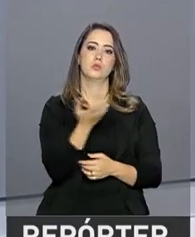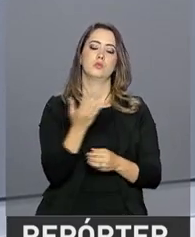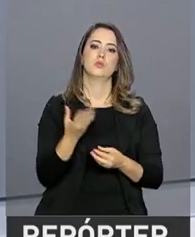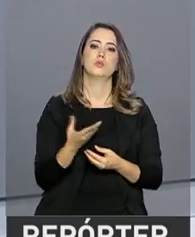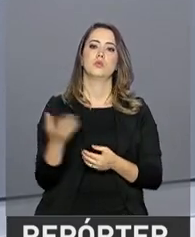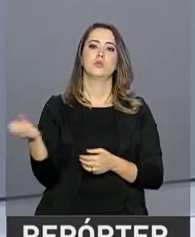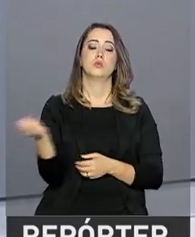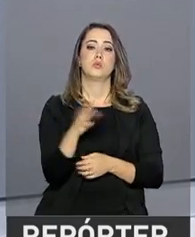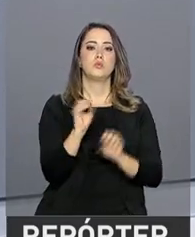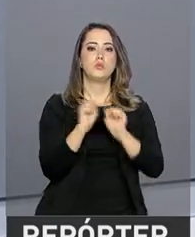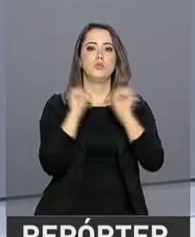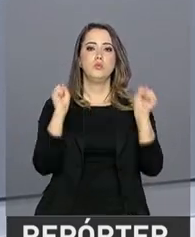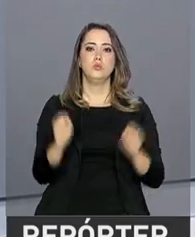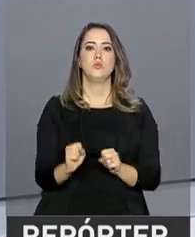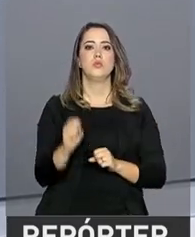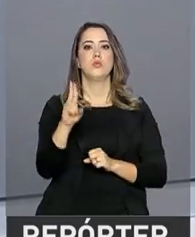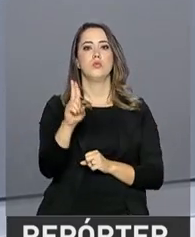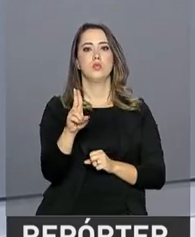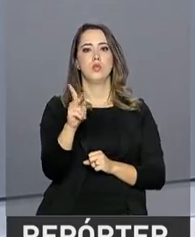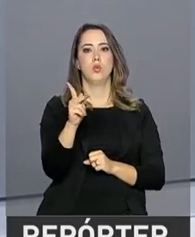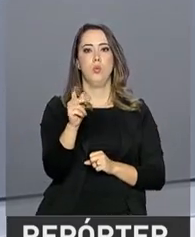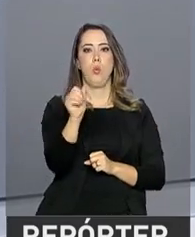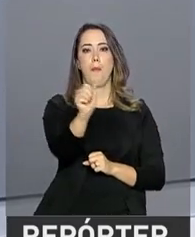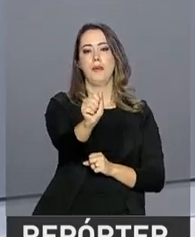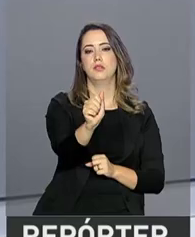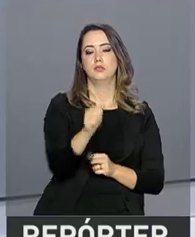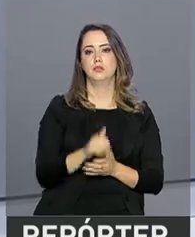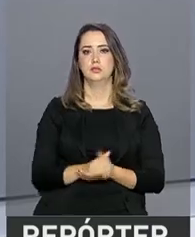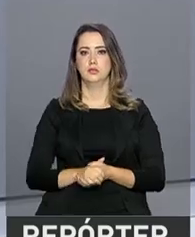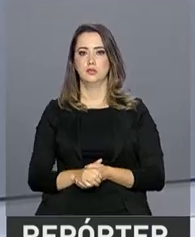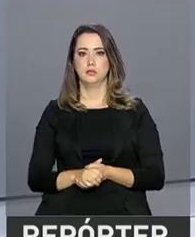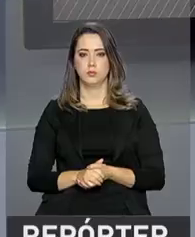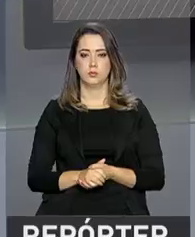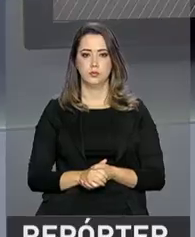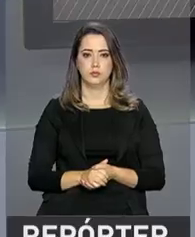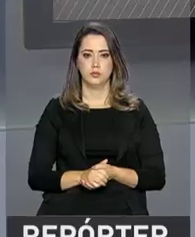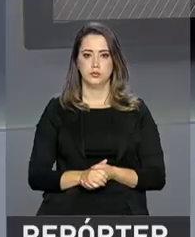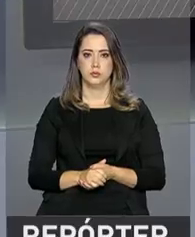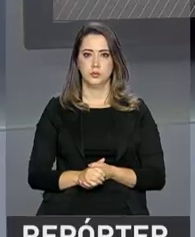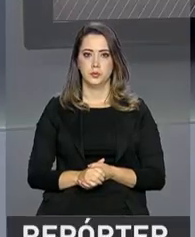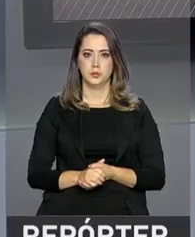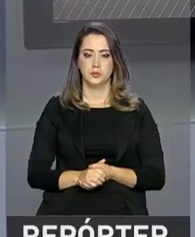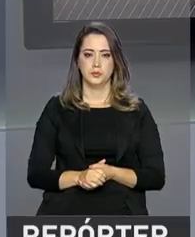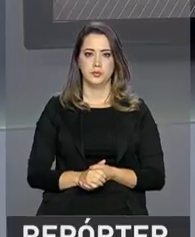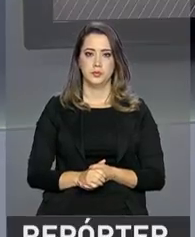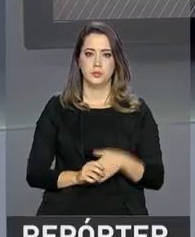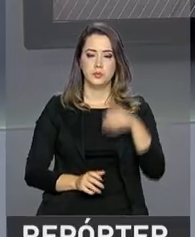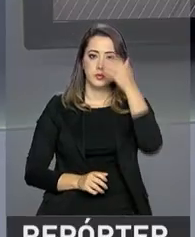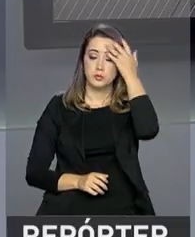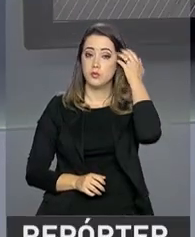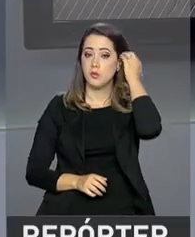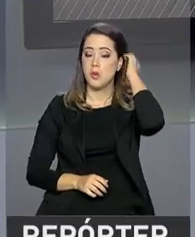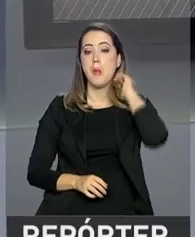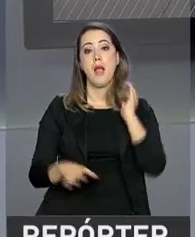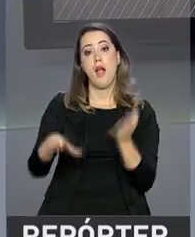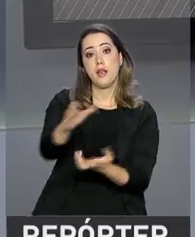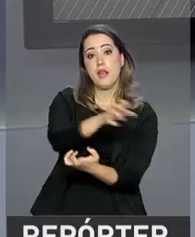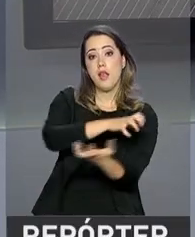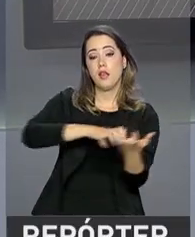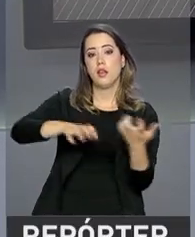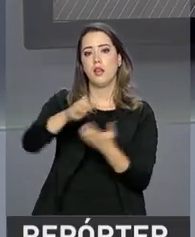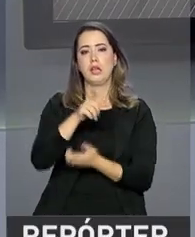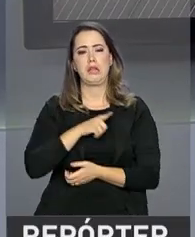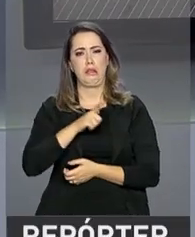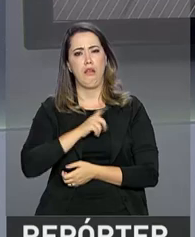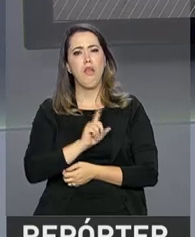levar o modelo para as unidades de pronto atendimento, as UPAs. A Batalha Naval do Riachuelo, no